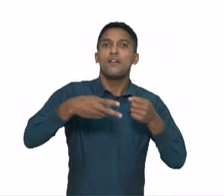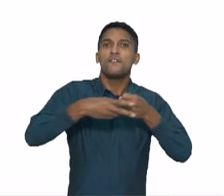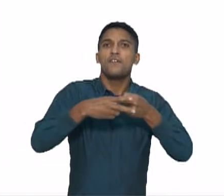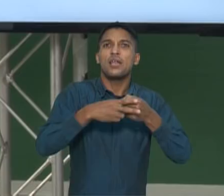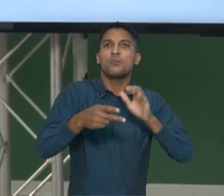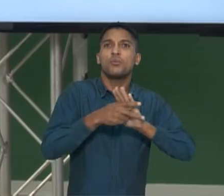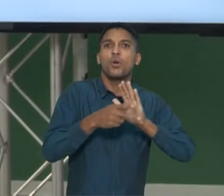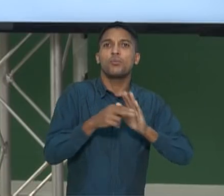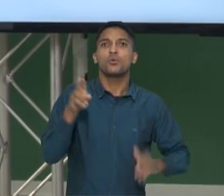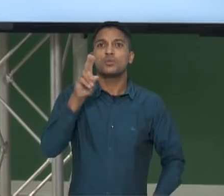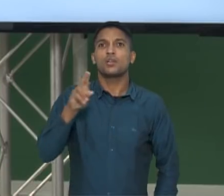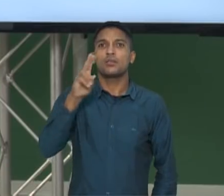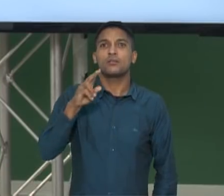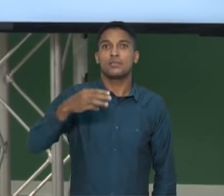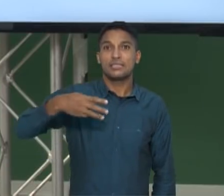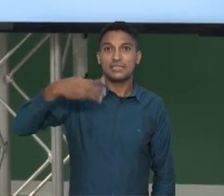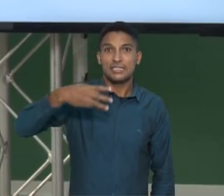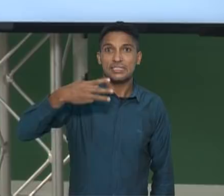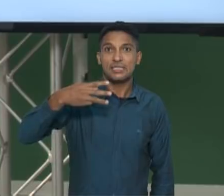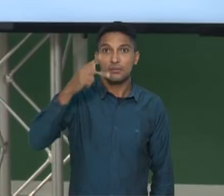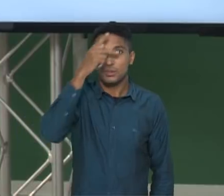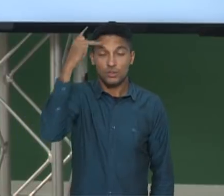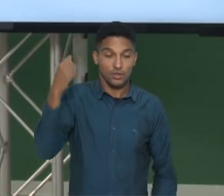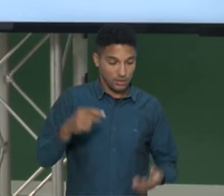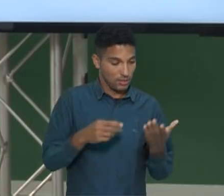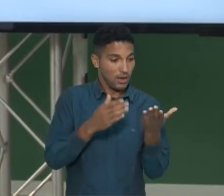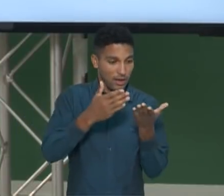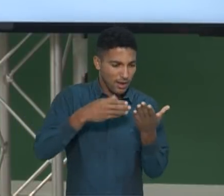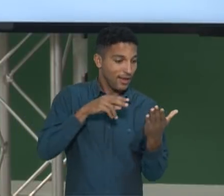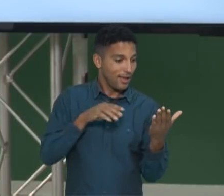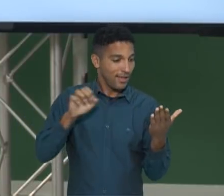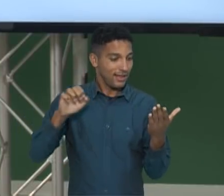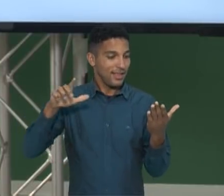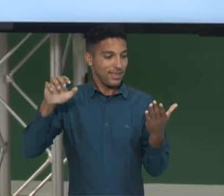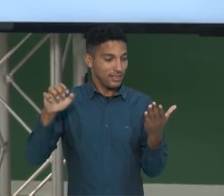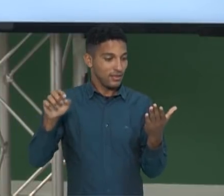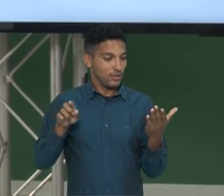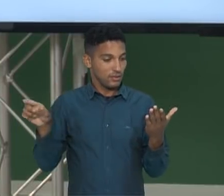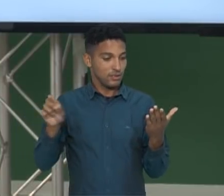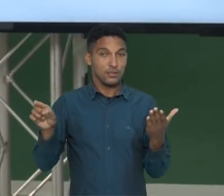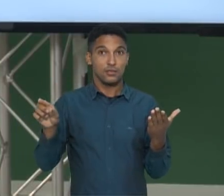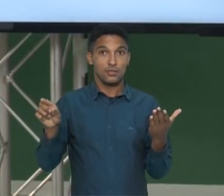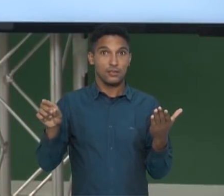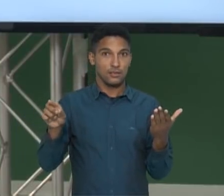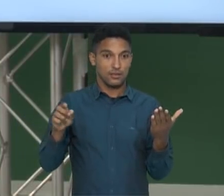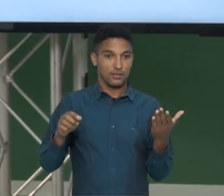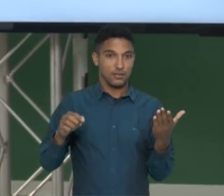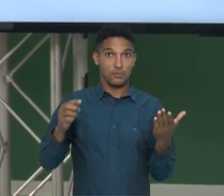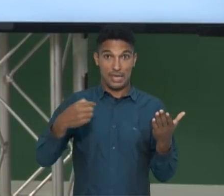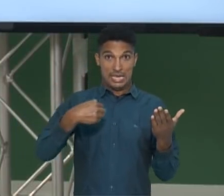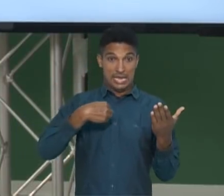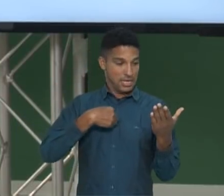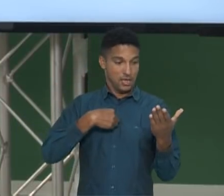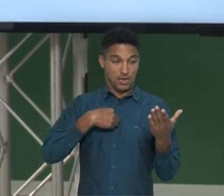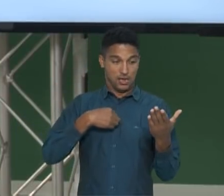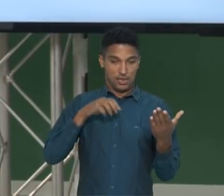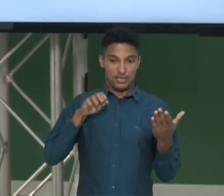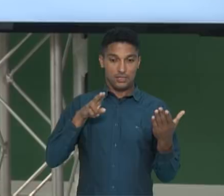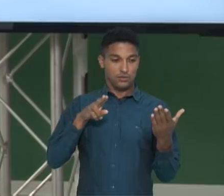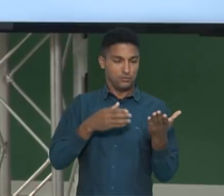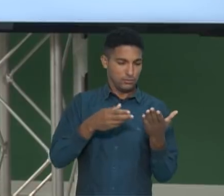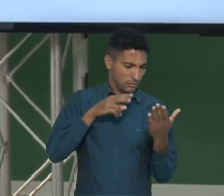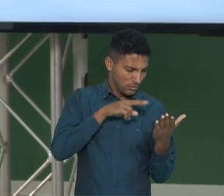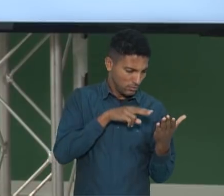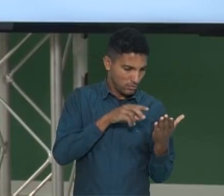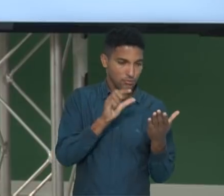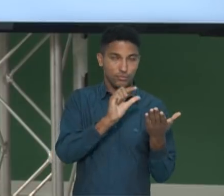pessoa. Então, ele se refere a ele ou ela, eles ou elas, mas ele não vai se referir a eu ou nós. Por quê? Porque